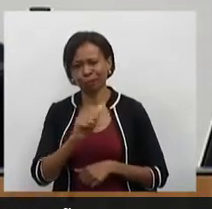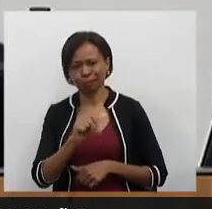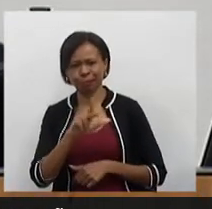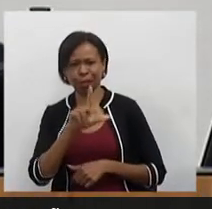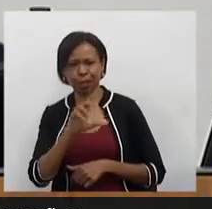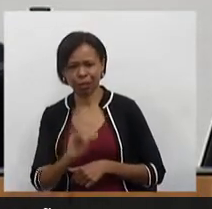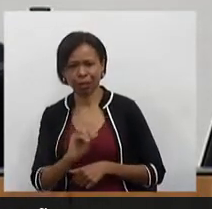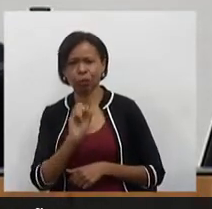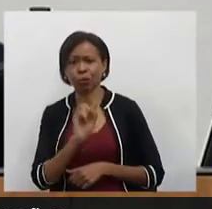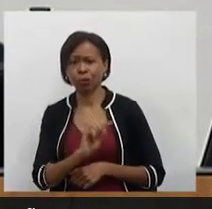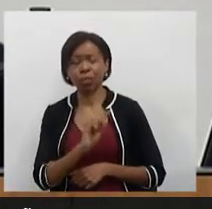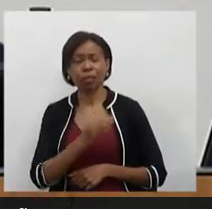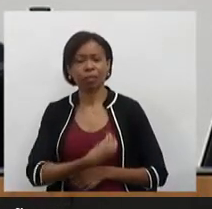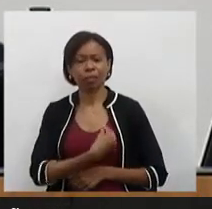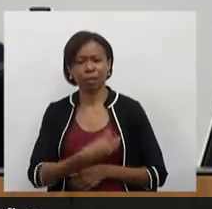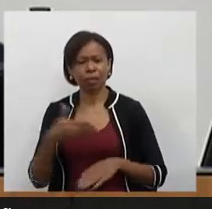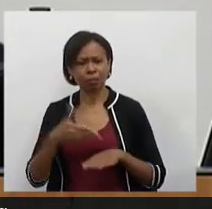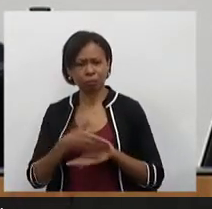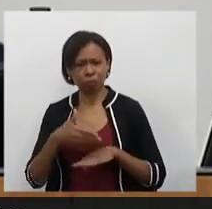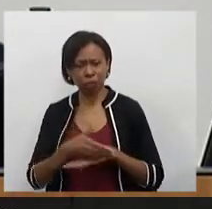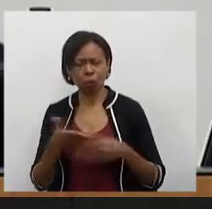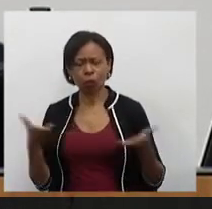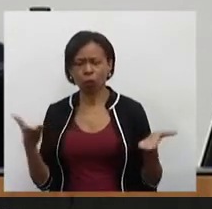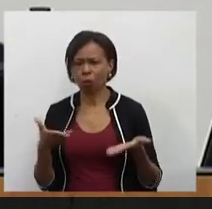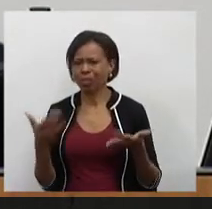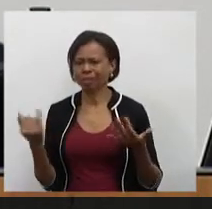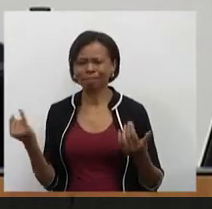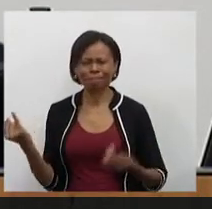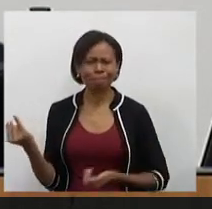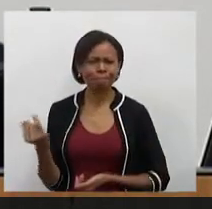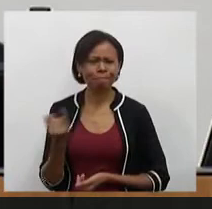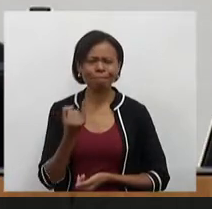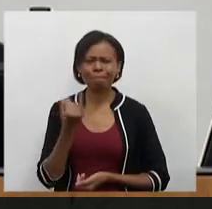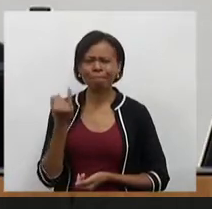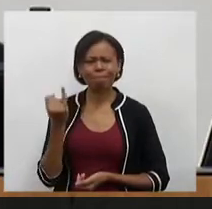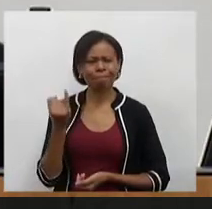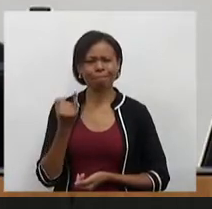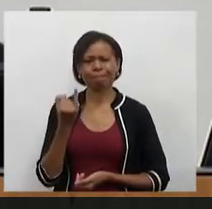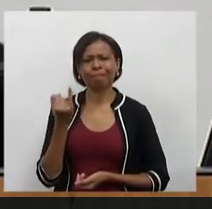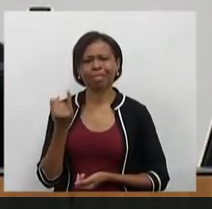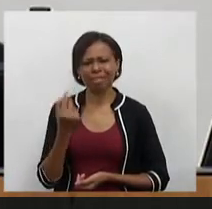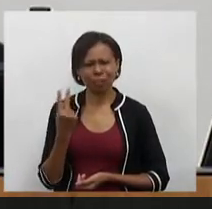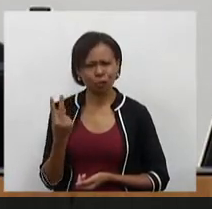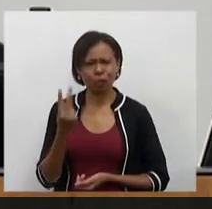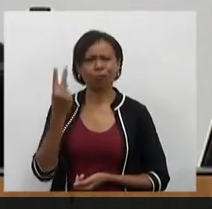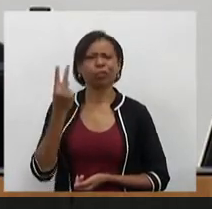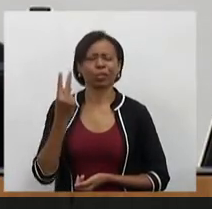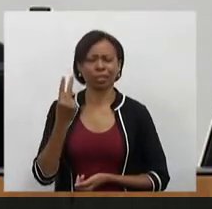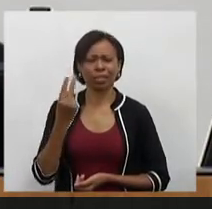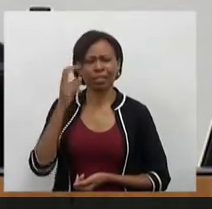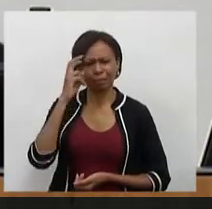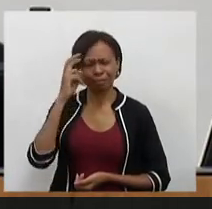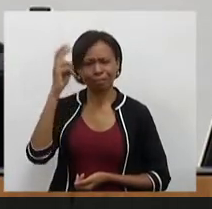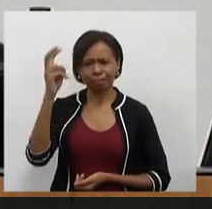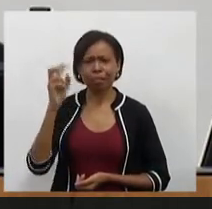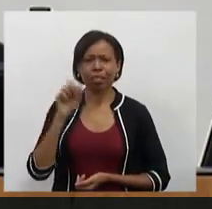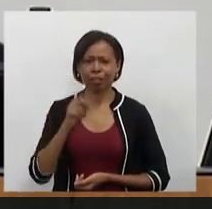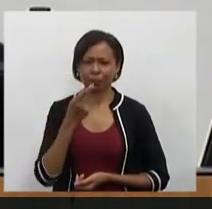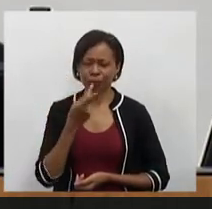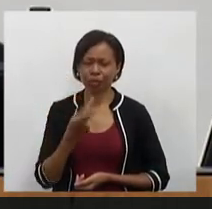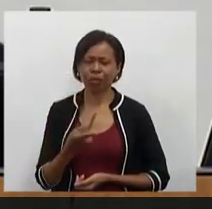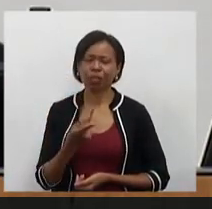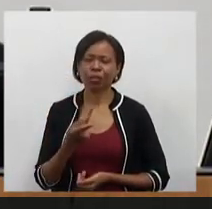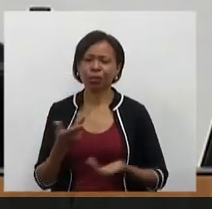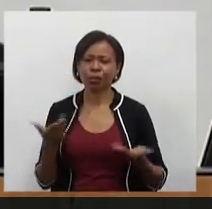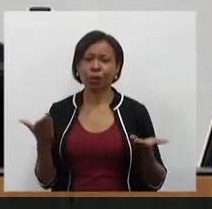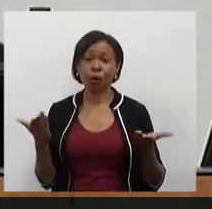fundamental nessa comissão e essa sua fala foi de uma grande sabedoria e, com certeza, todos que estão acompanhando